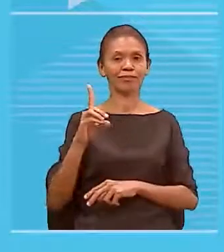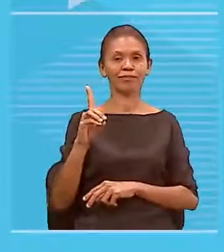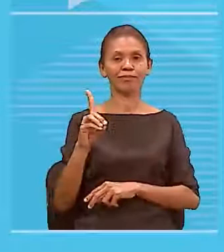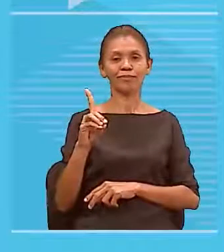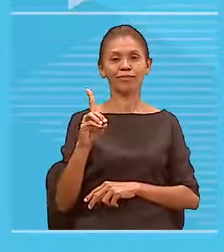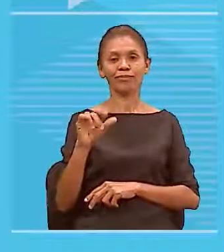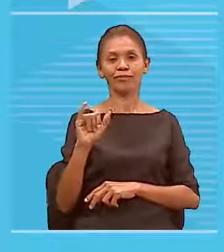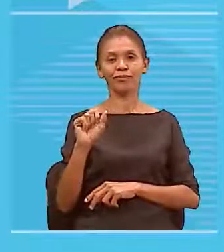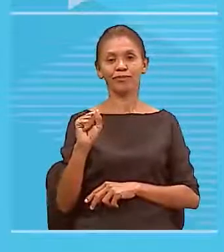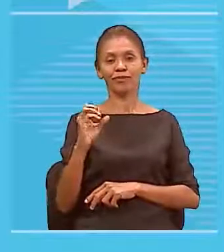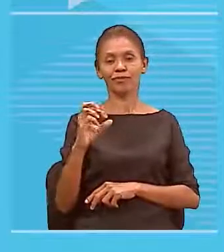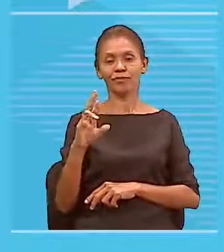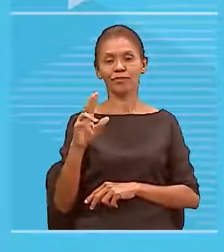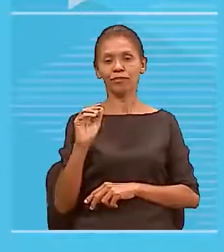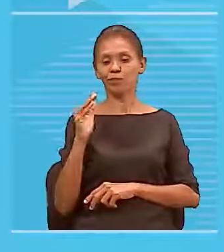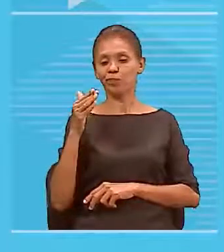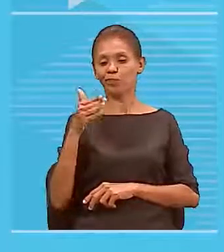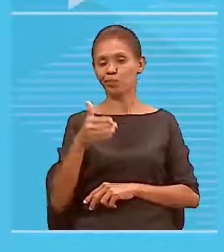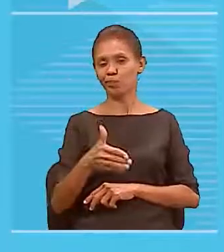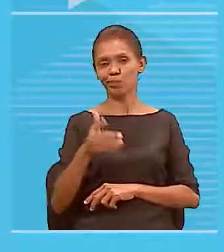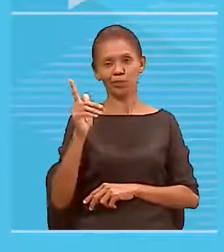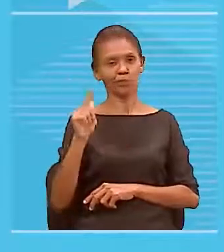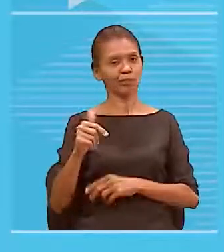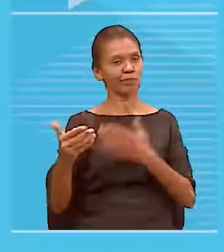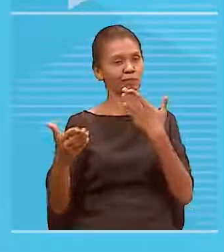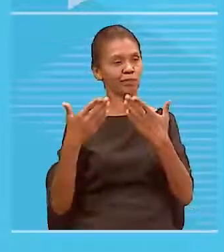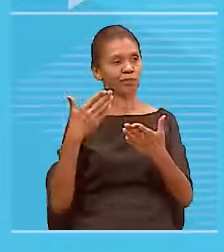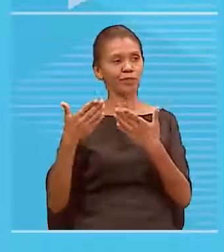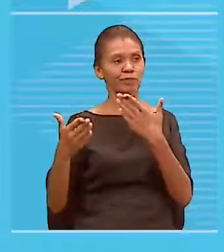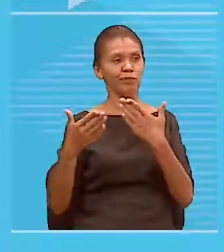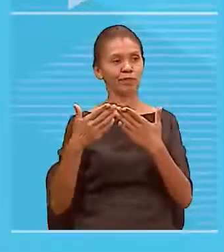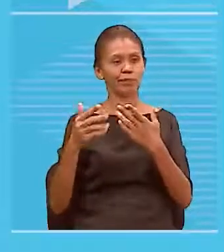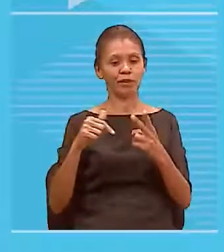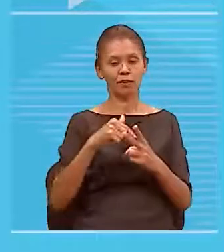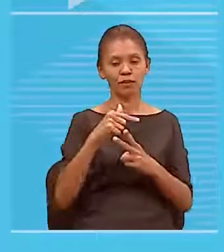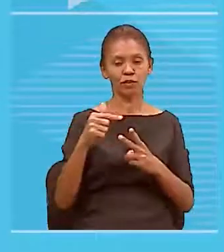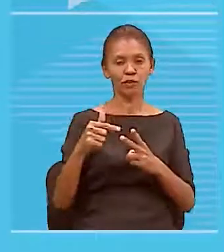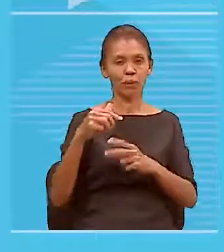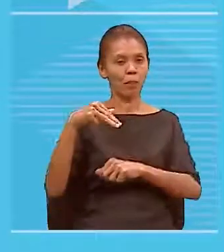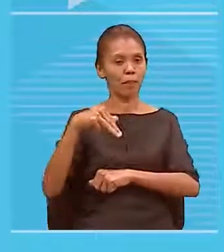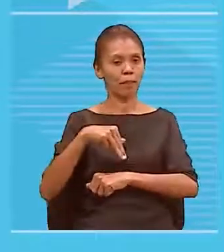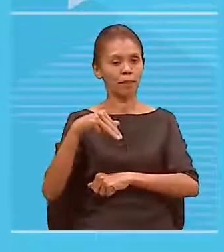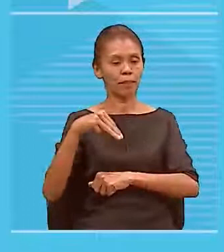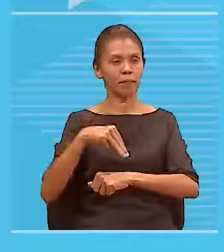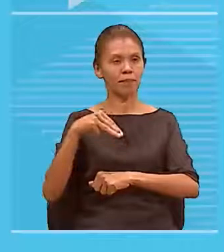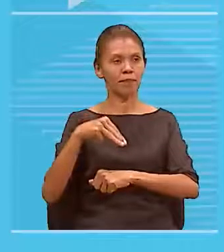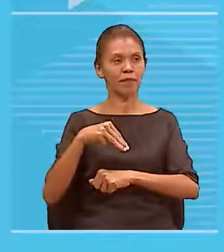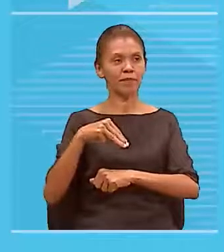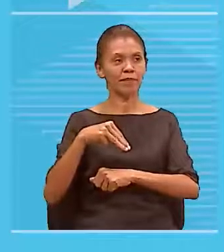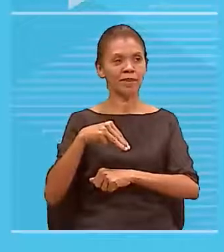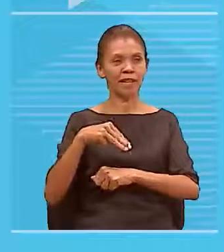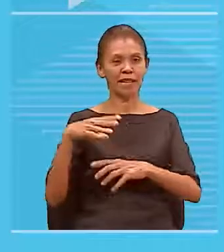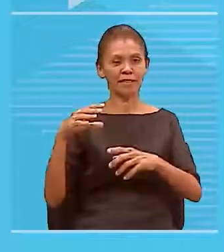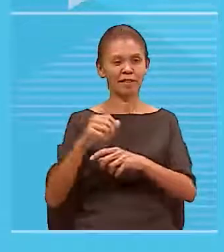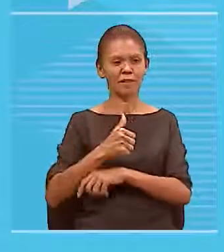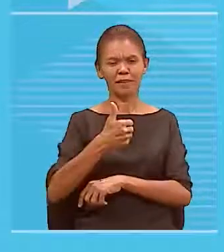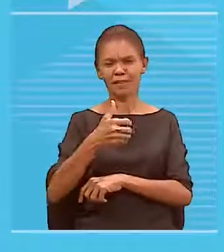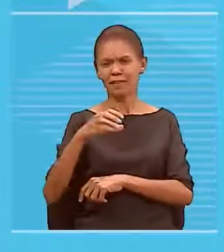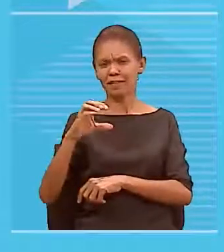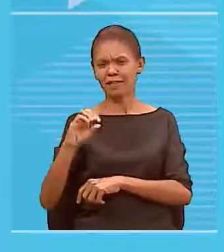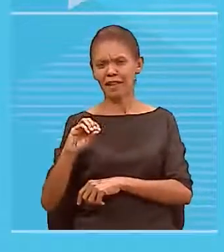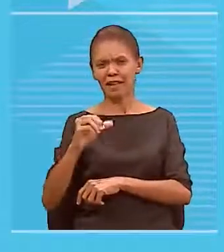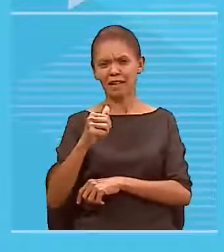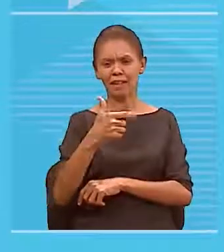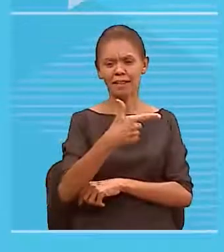para bater um papo meu amigo uma conversa que seria de dois minutos passa a ser de 10 de 20 de 40